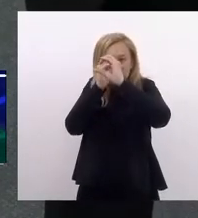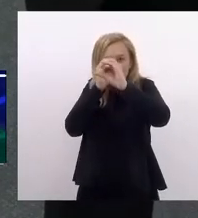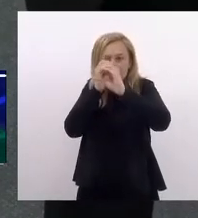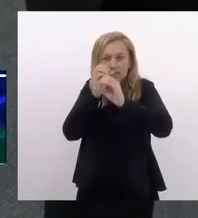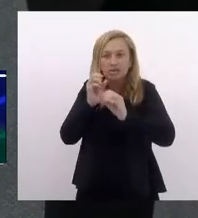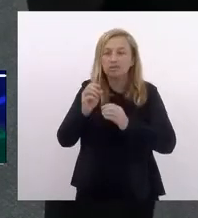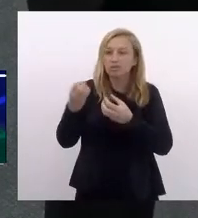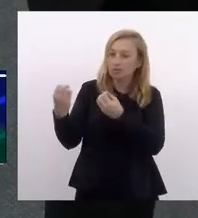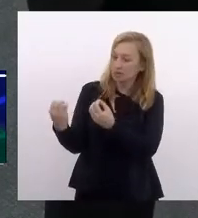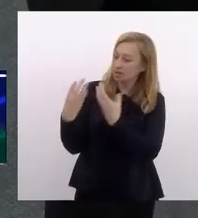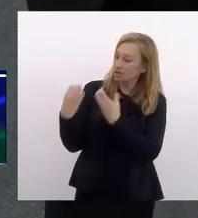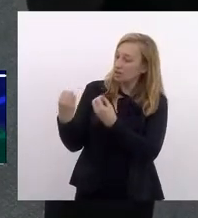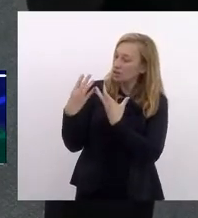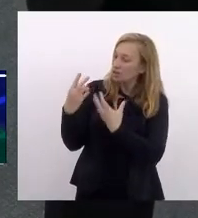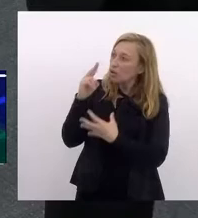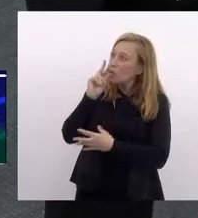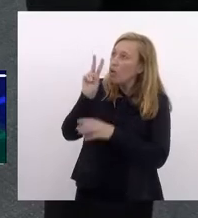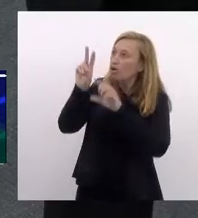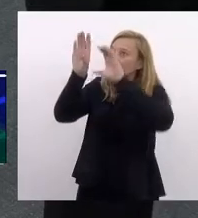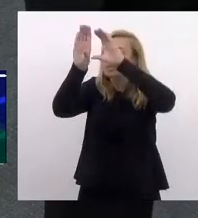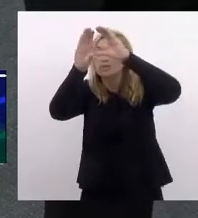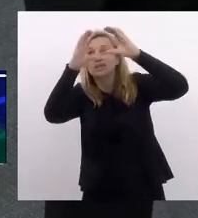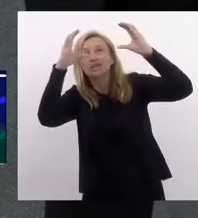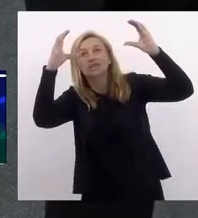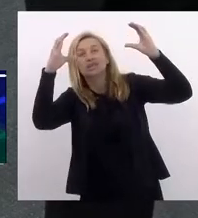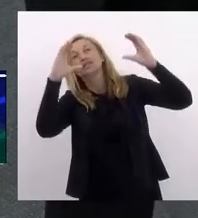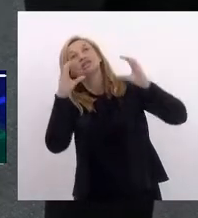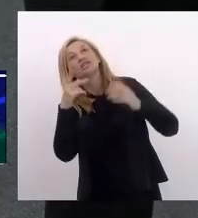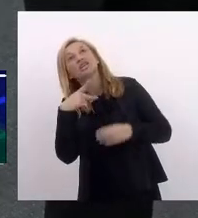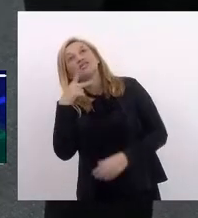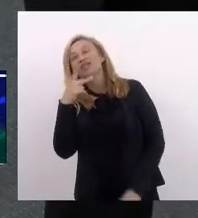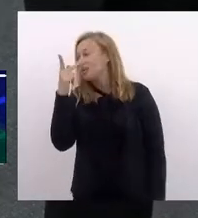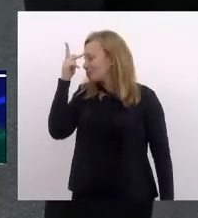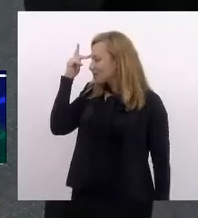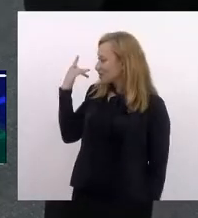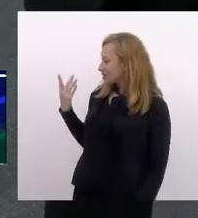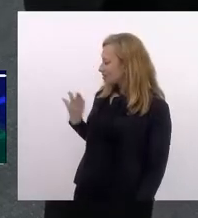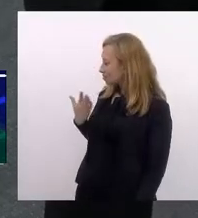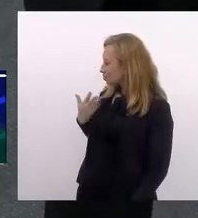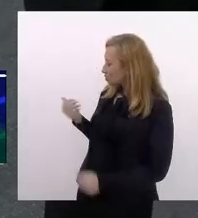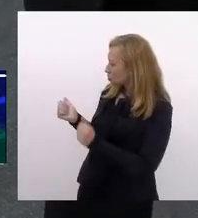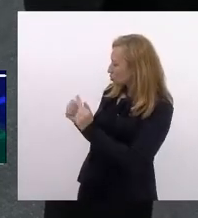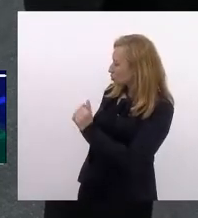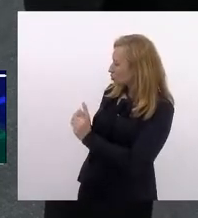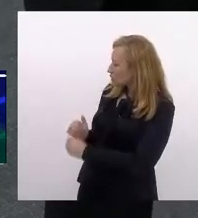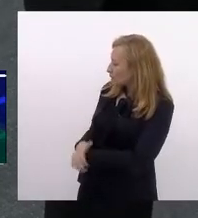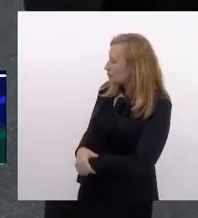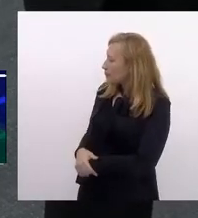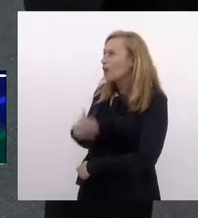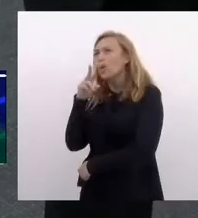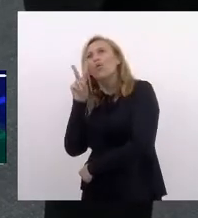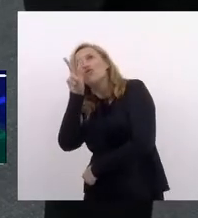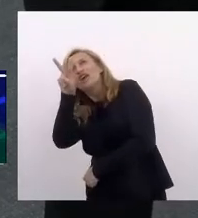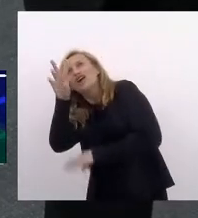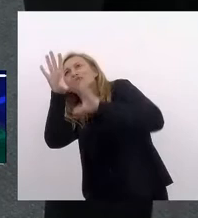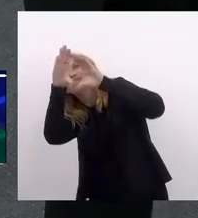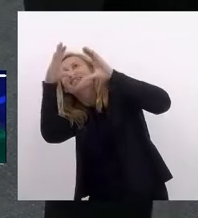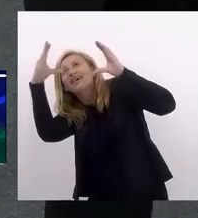Às vezes eu olho para o céu e falo para as pessoas que estão do meu lado: olha lá o